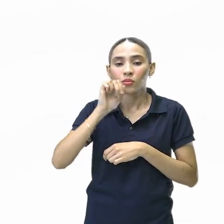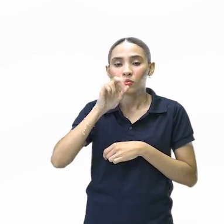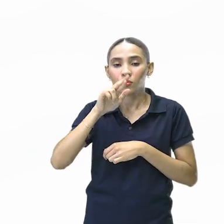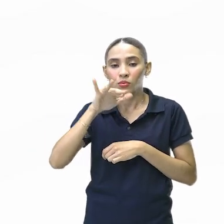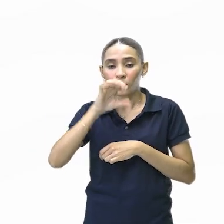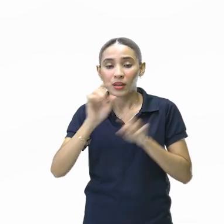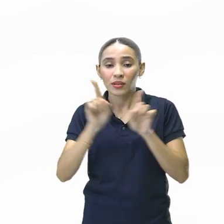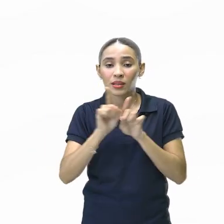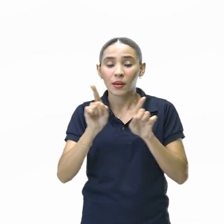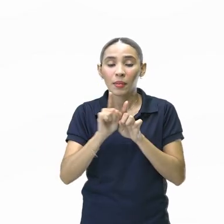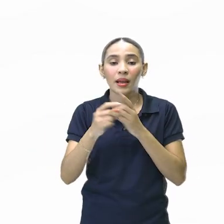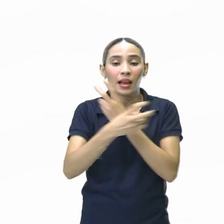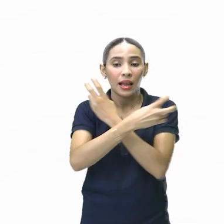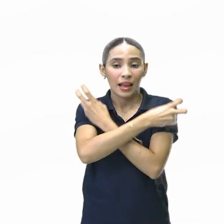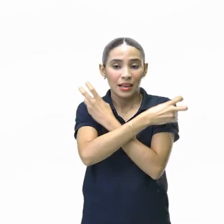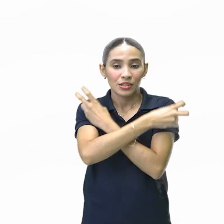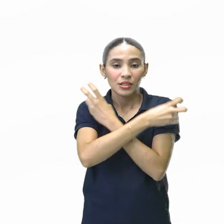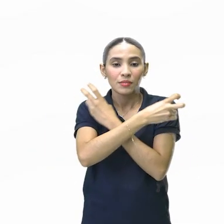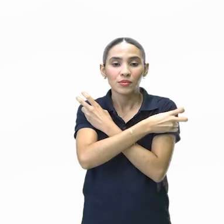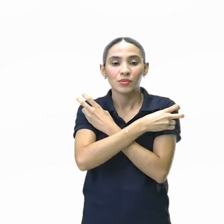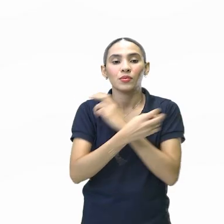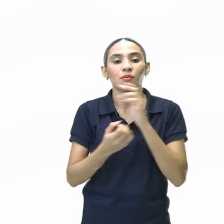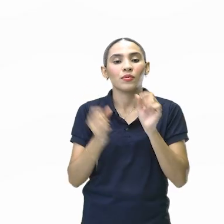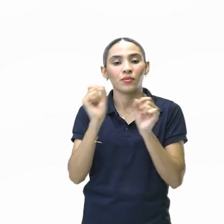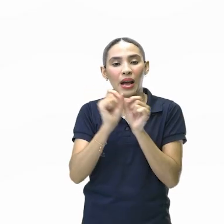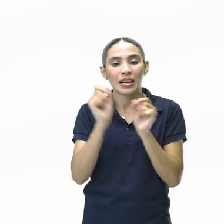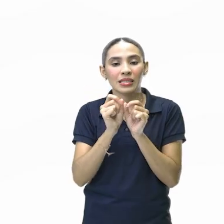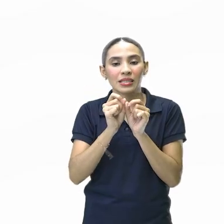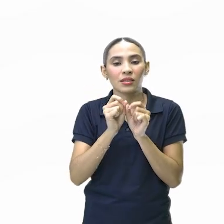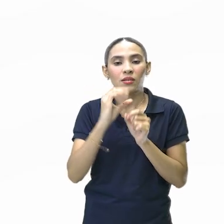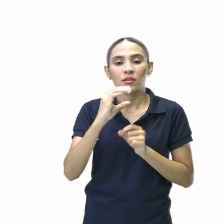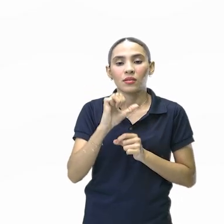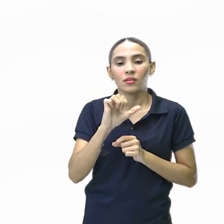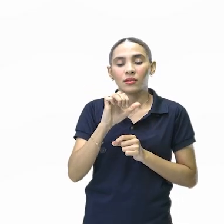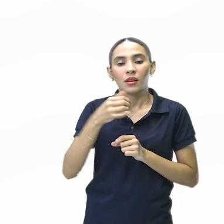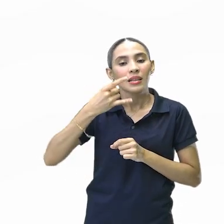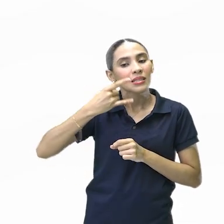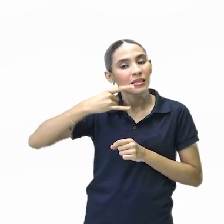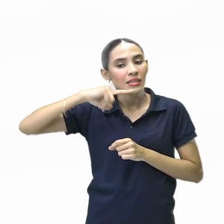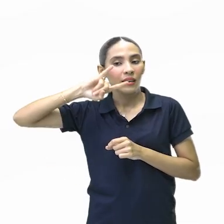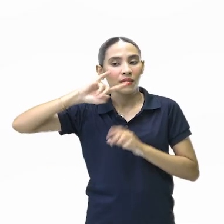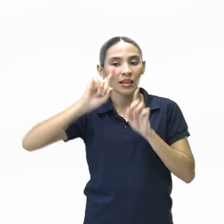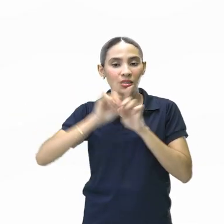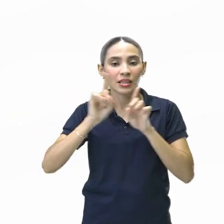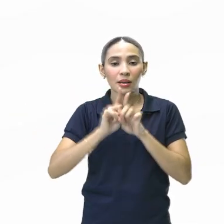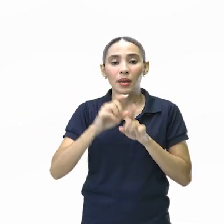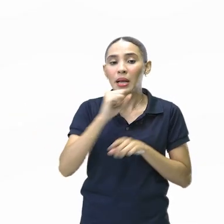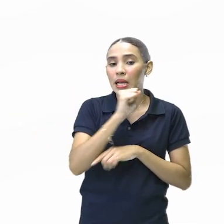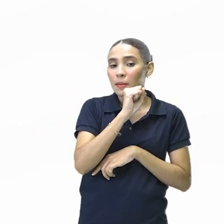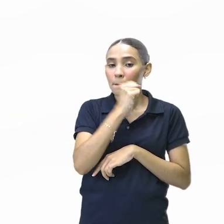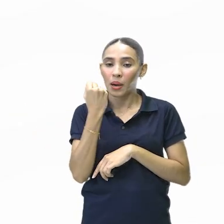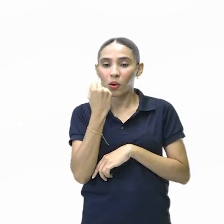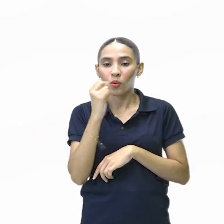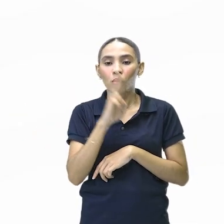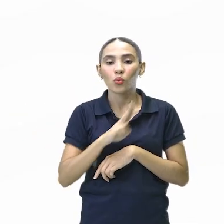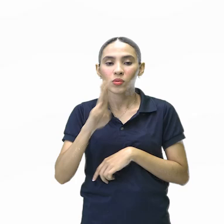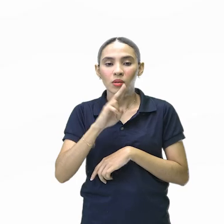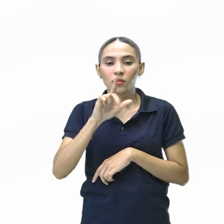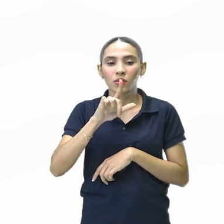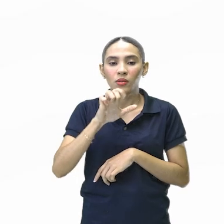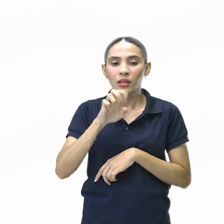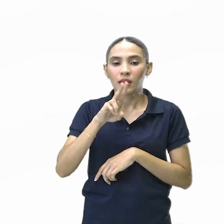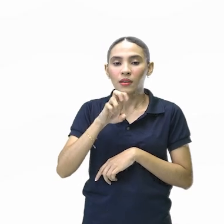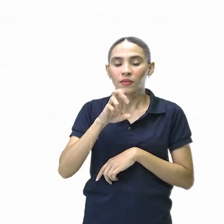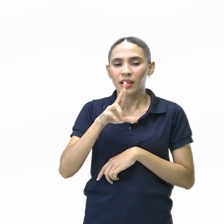os egípcios, produziam a cerveja e pão usando leveduras. Bem, eles não sabiam o que eram